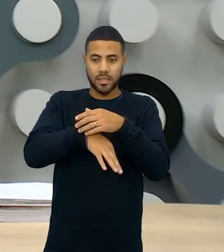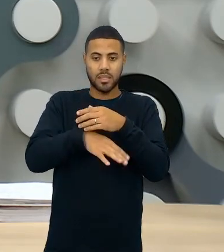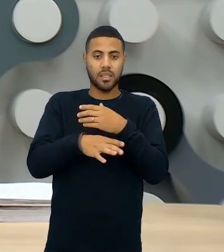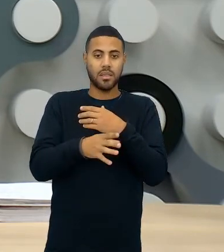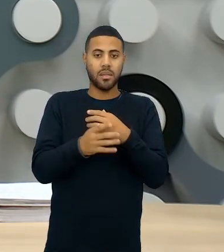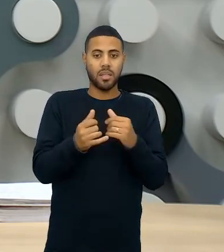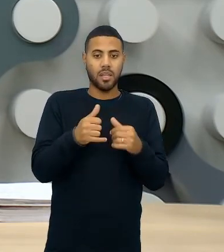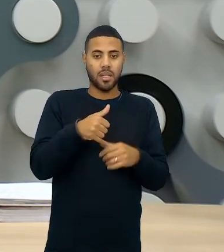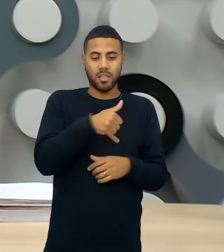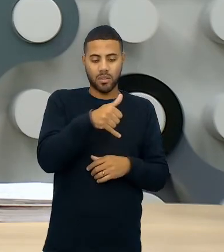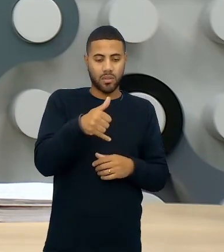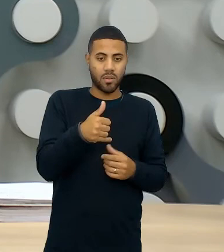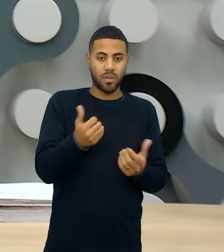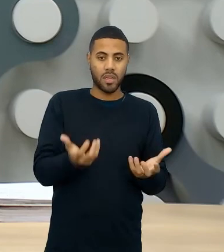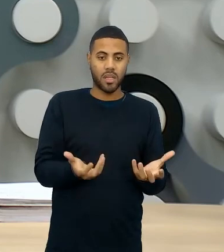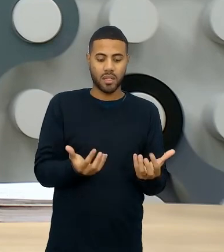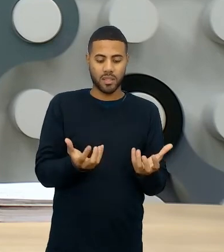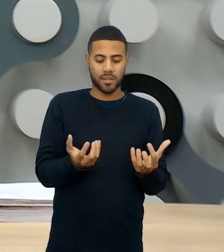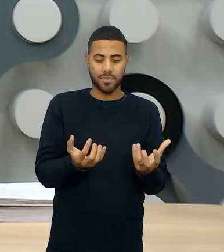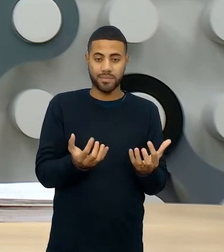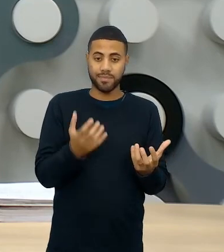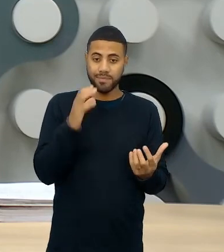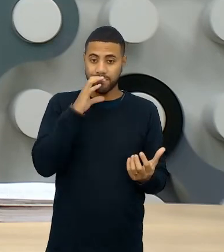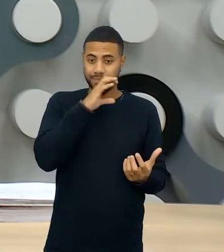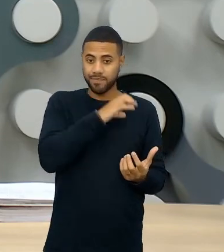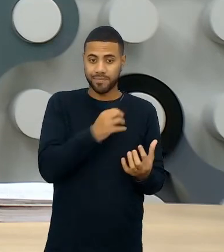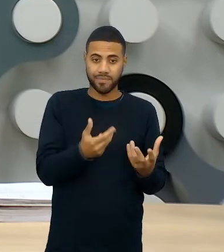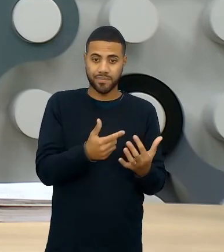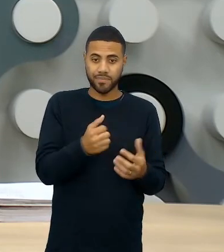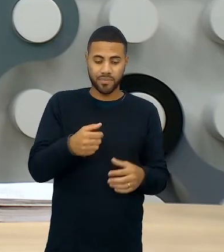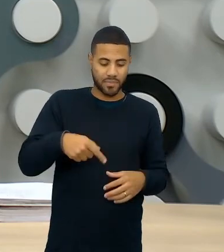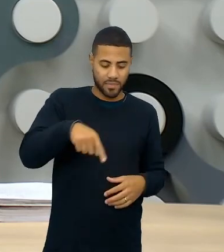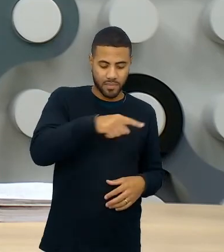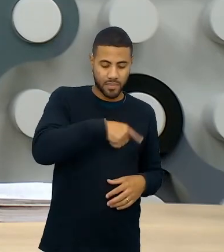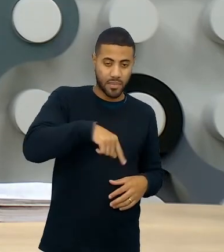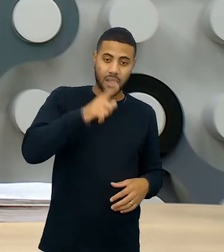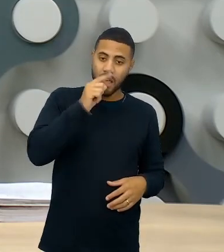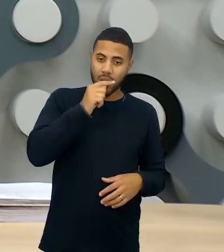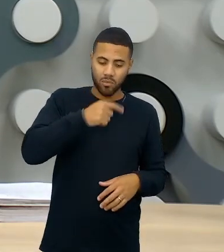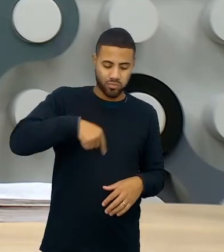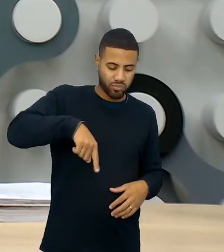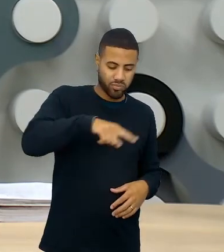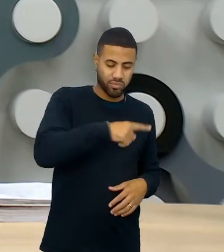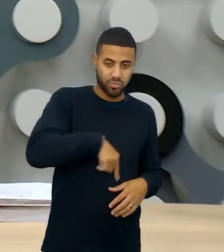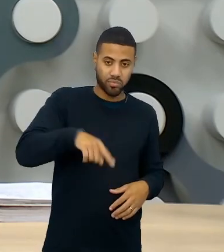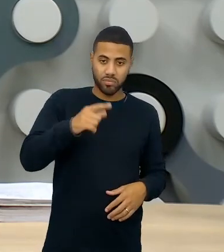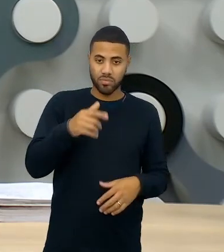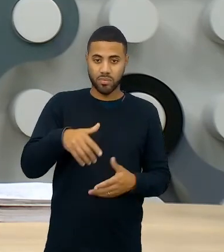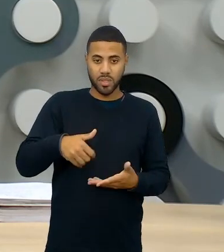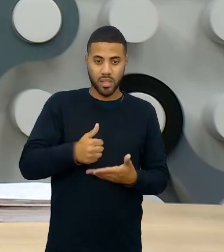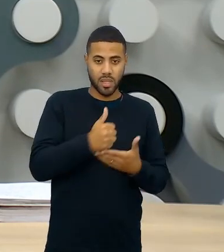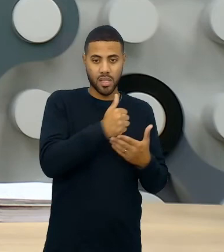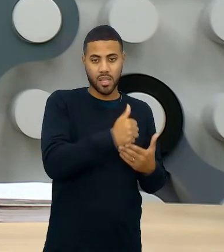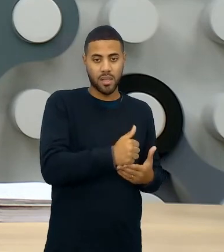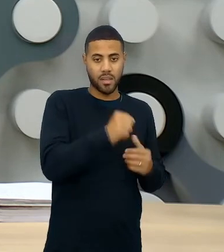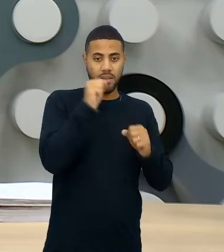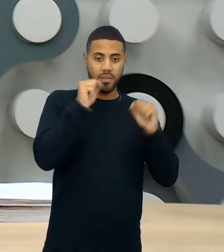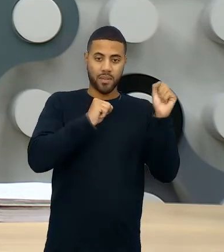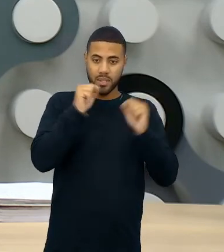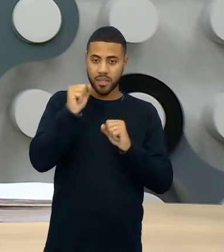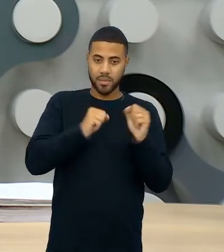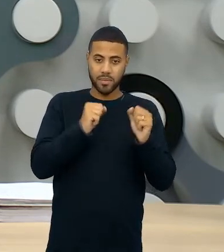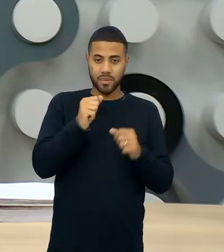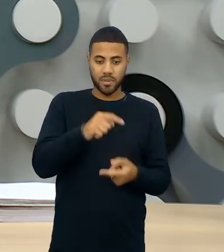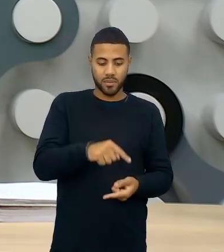num grande forno, tá? E esse alumínio derretido, ele já vai direto para a indústria, né, uma parte, e vai ser